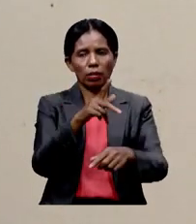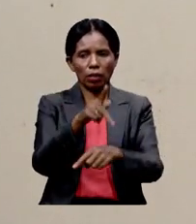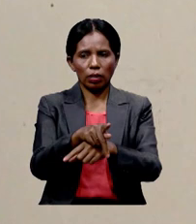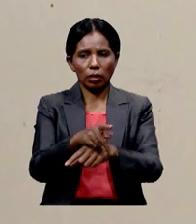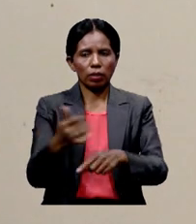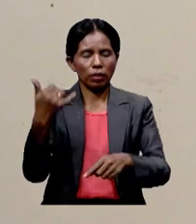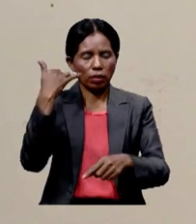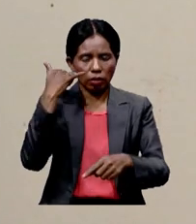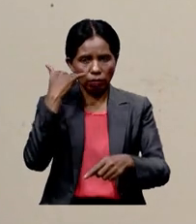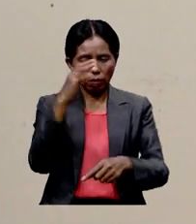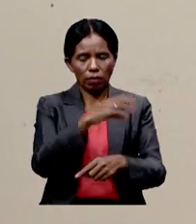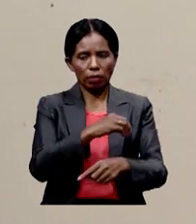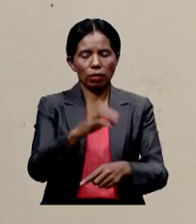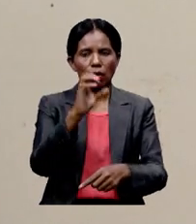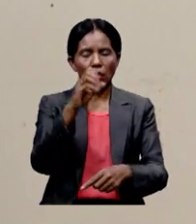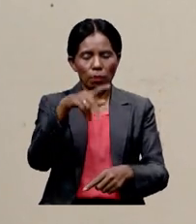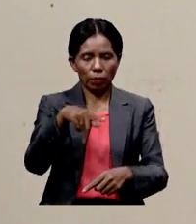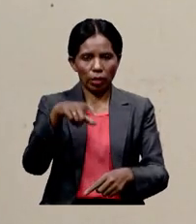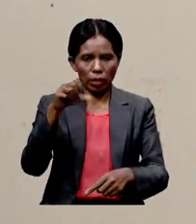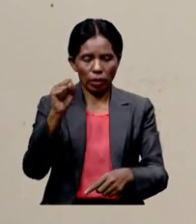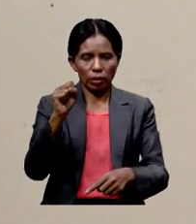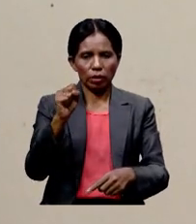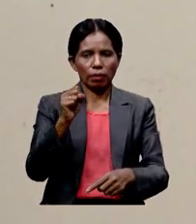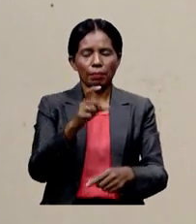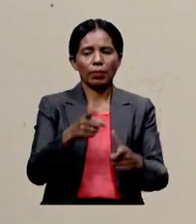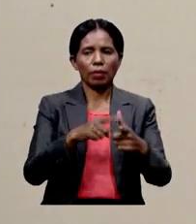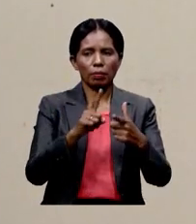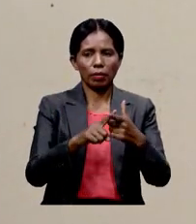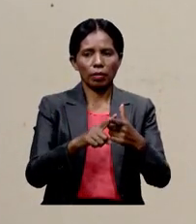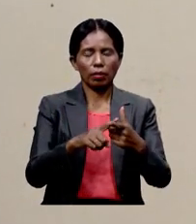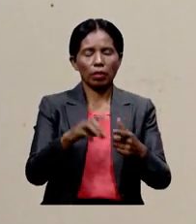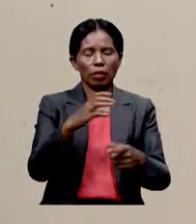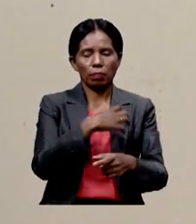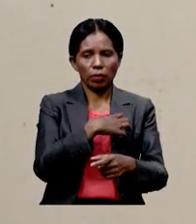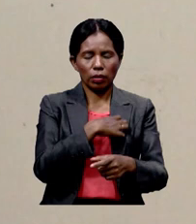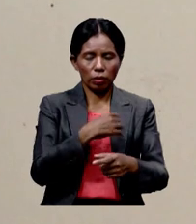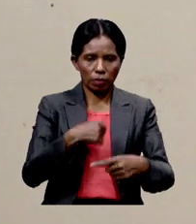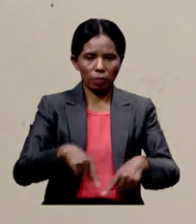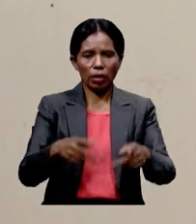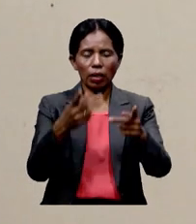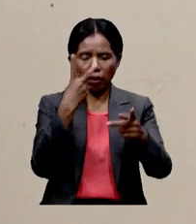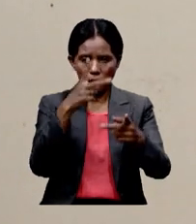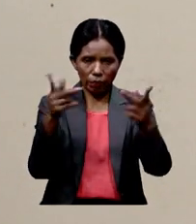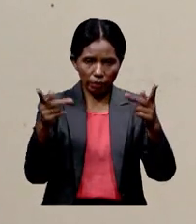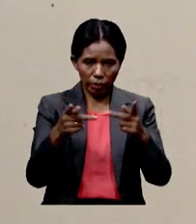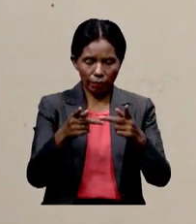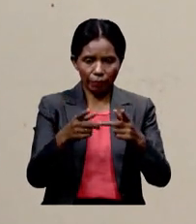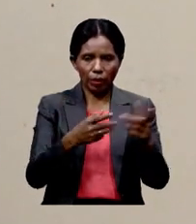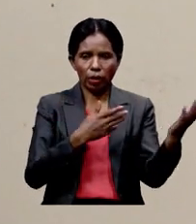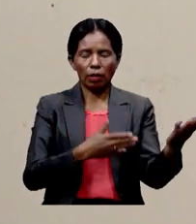liga va ia OPS Samalari e yo mento ne OPS mos to keras e fate cosimento por nune